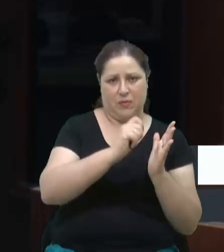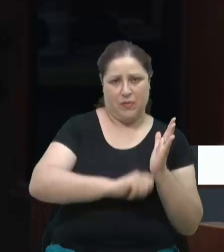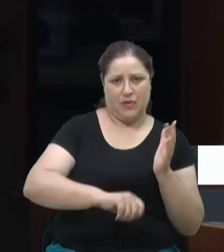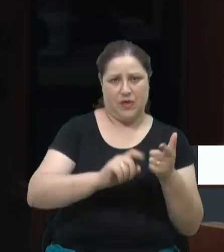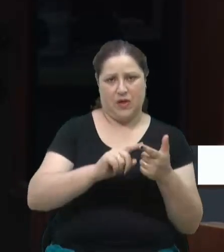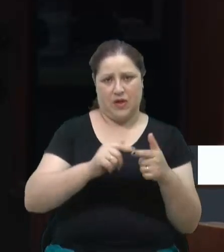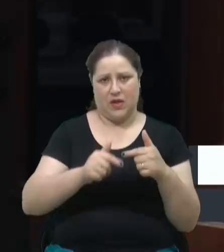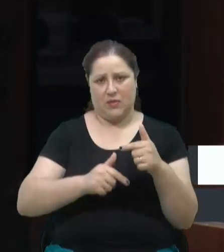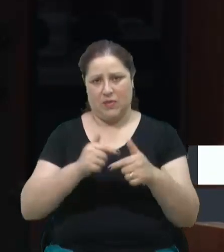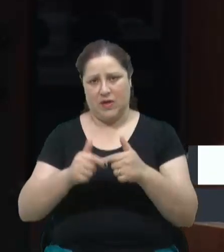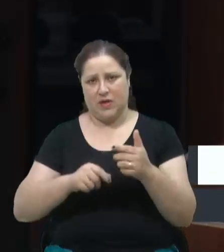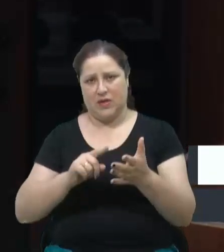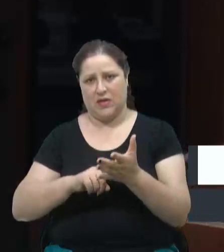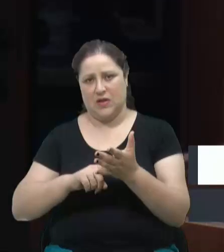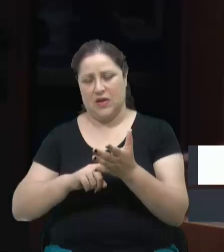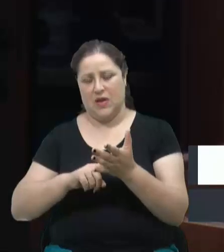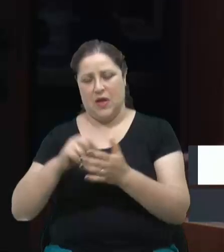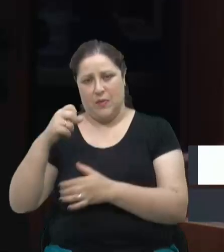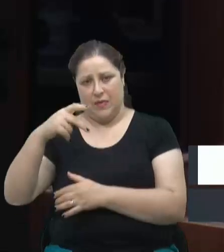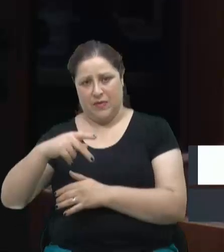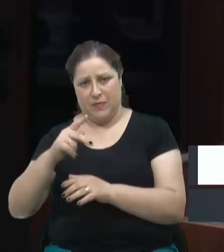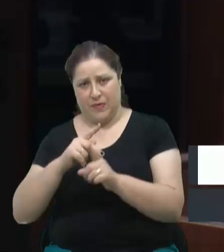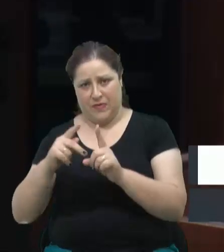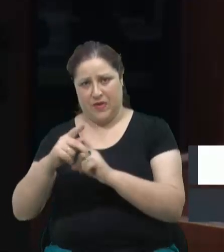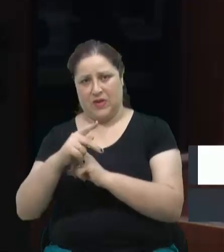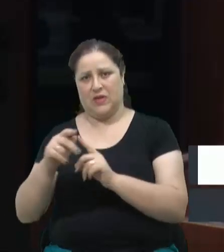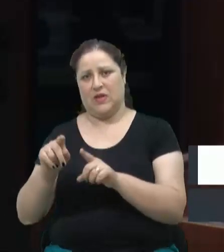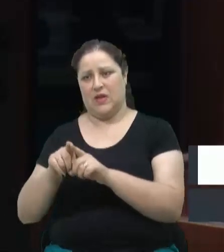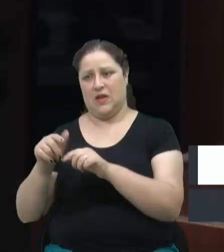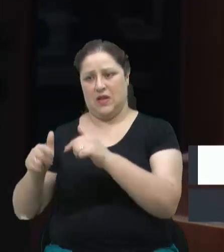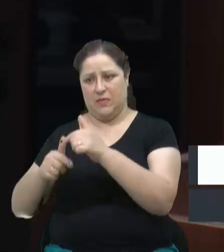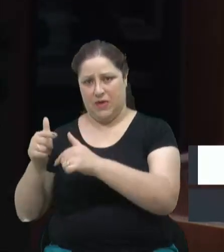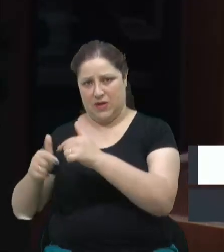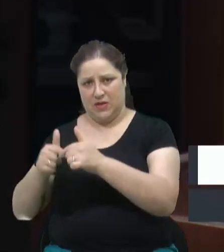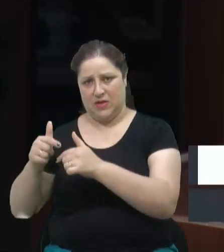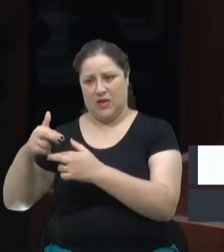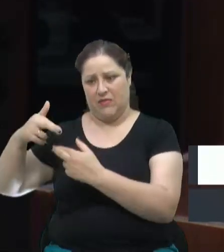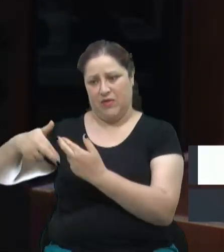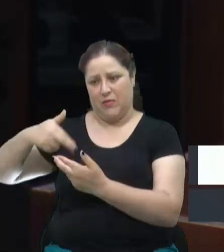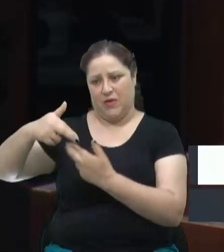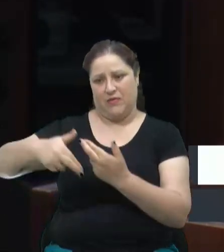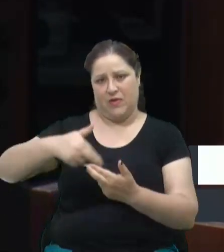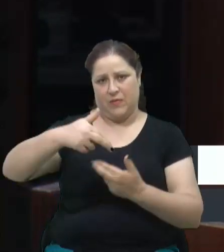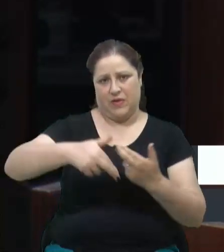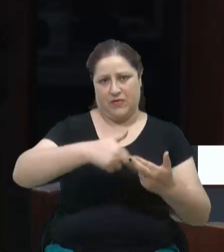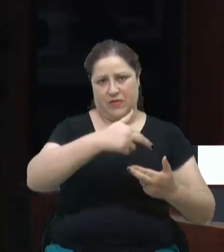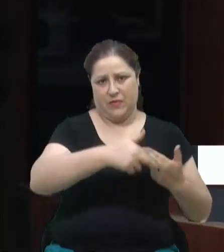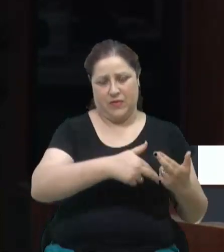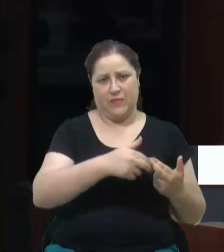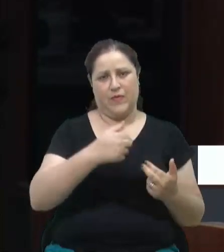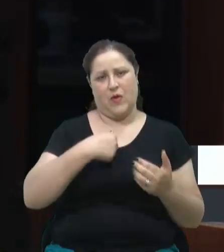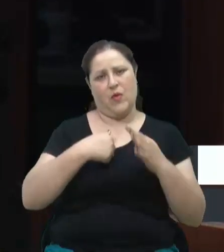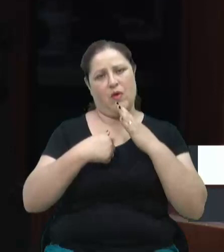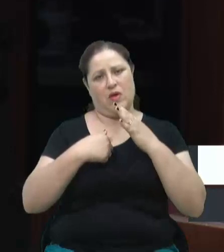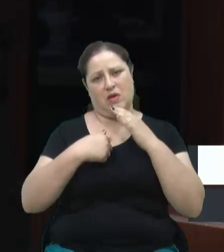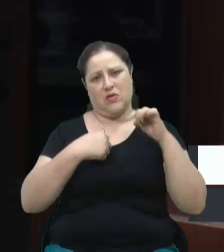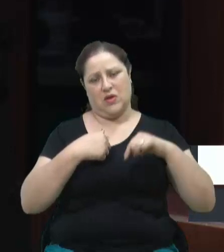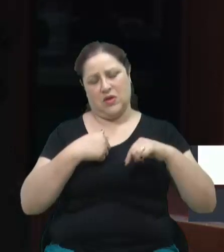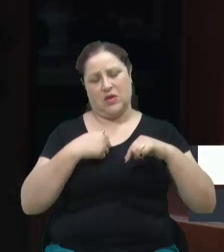reforma administrativa, e desde que eu me conheço, por gente, como se diz, o Brasil se fala em